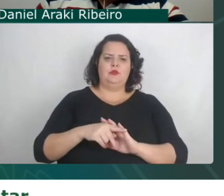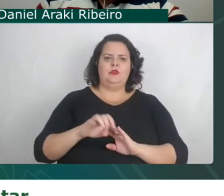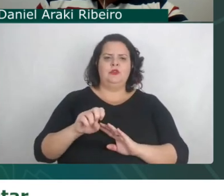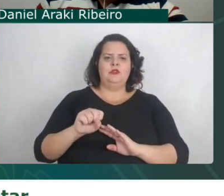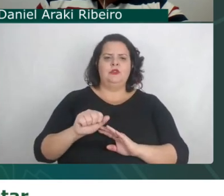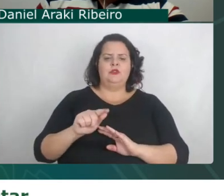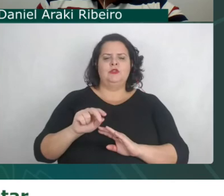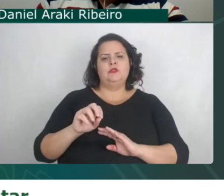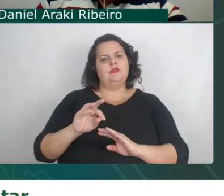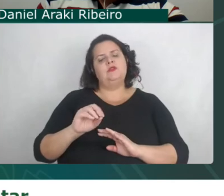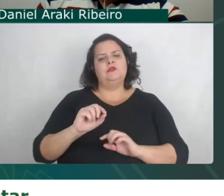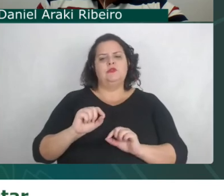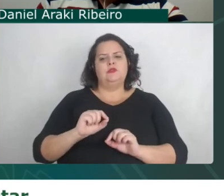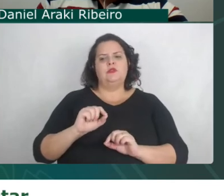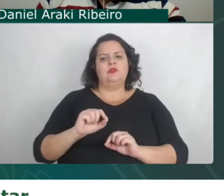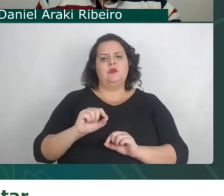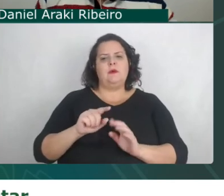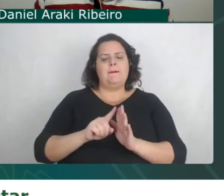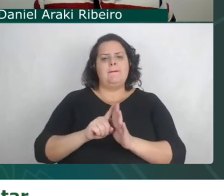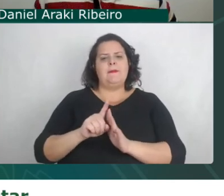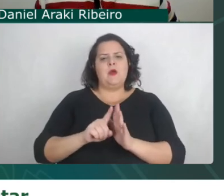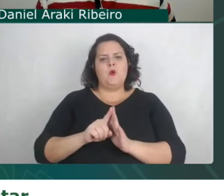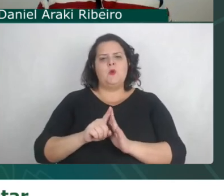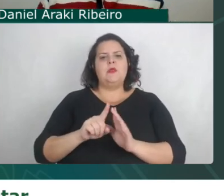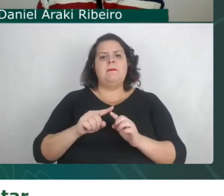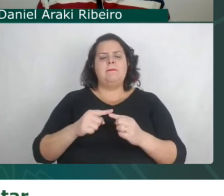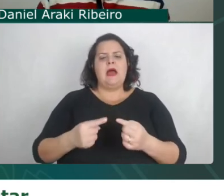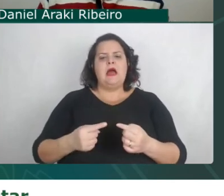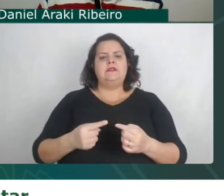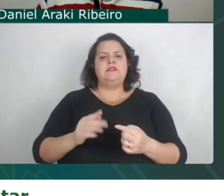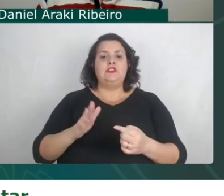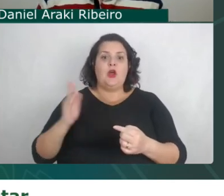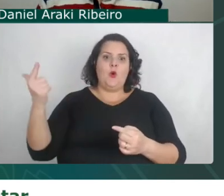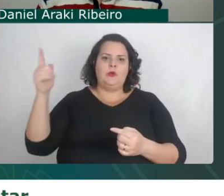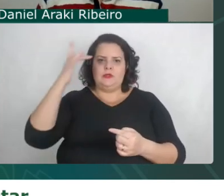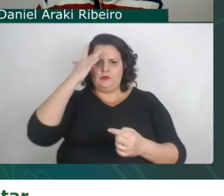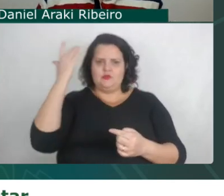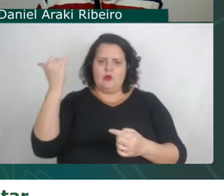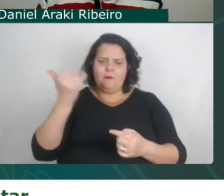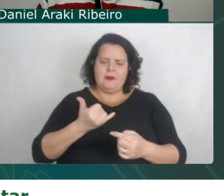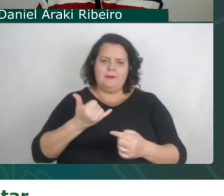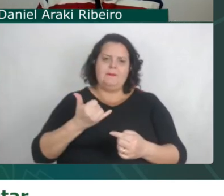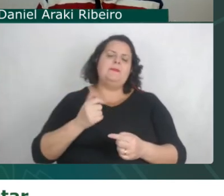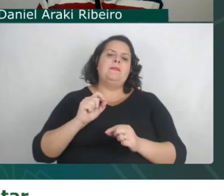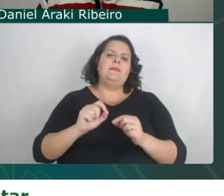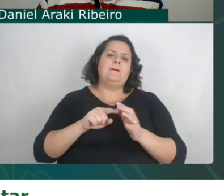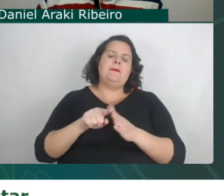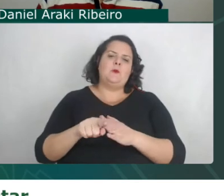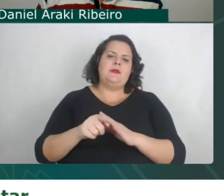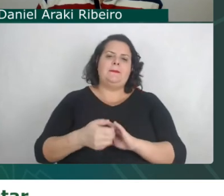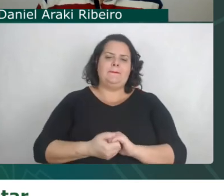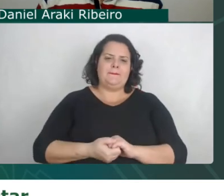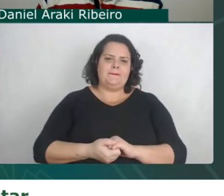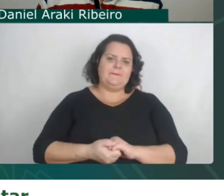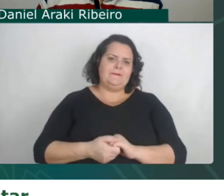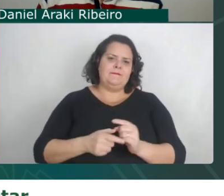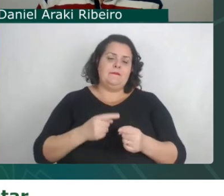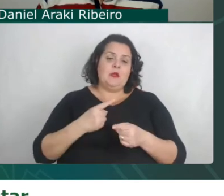uma pergunta que também acabou vindo, uma pergunta da nossa plateia, por